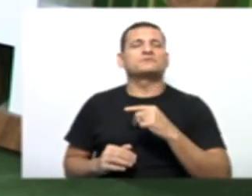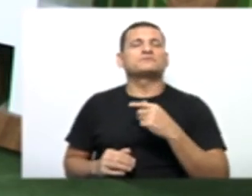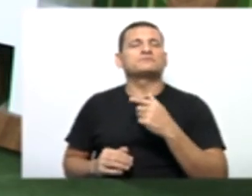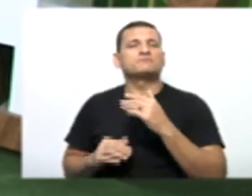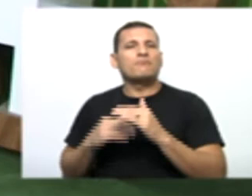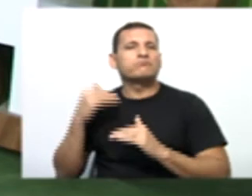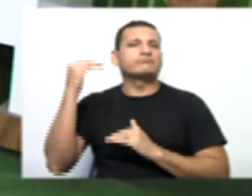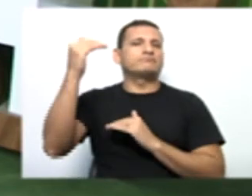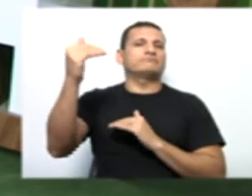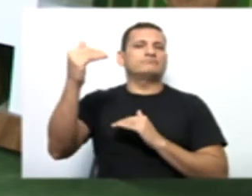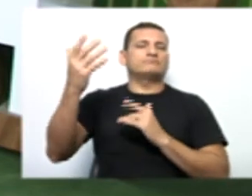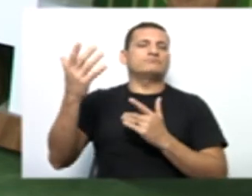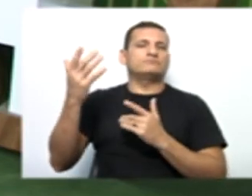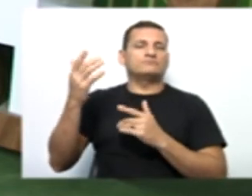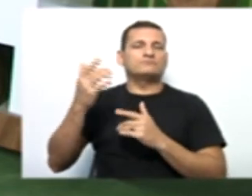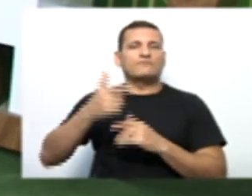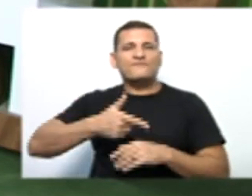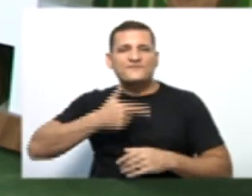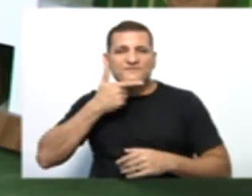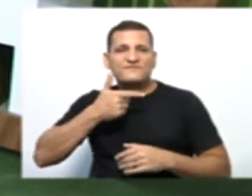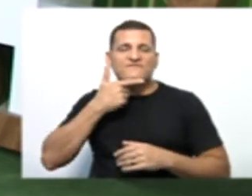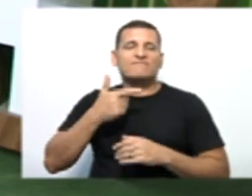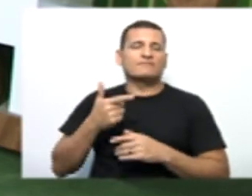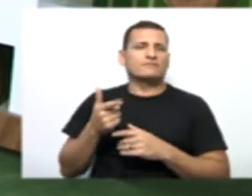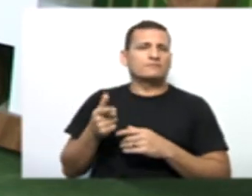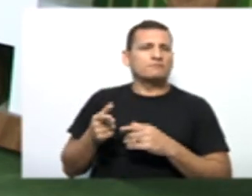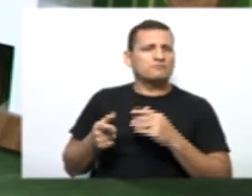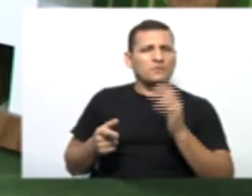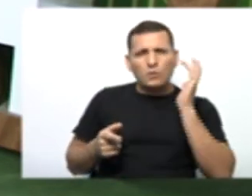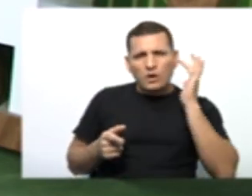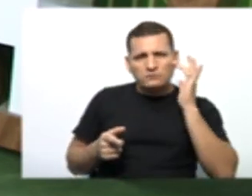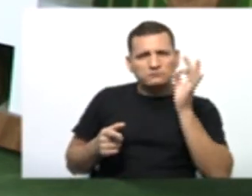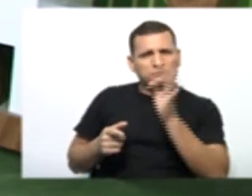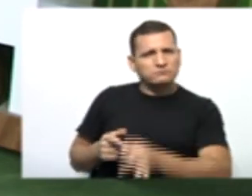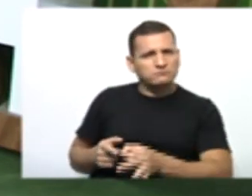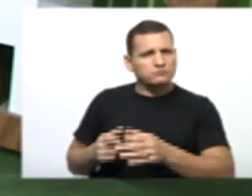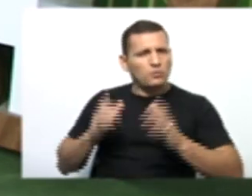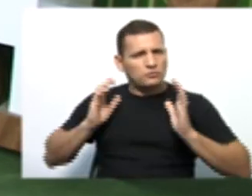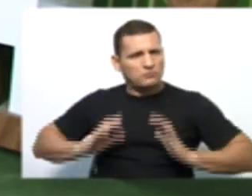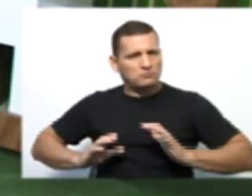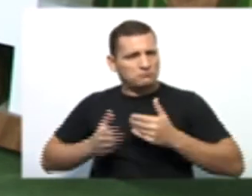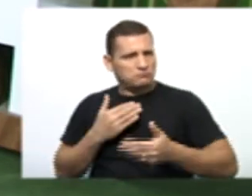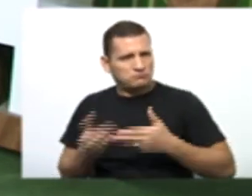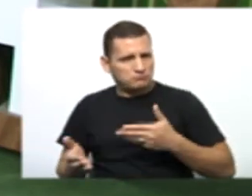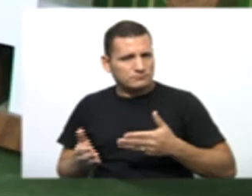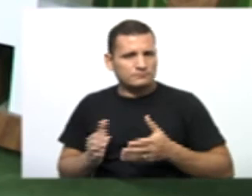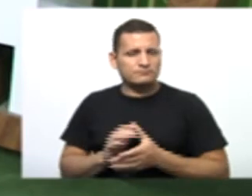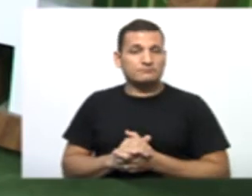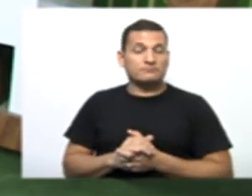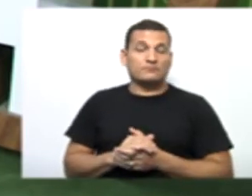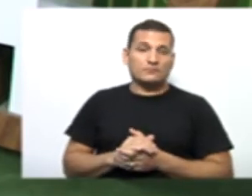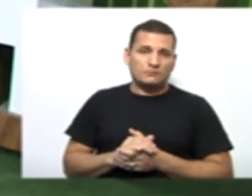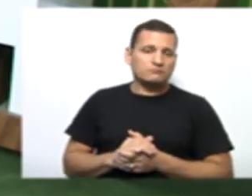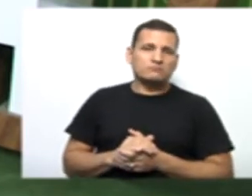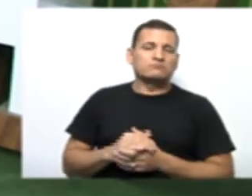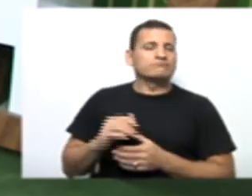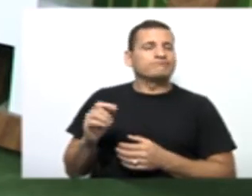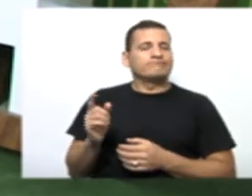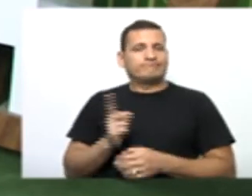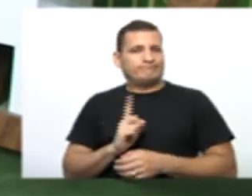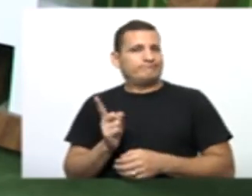cargos superiores, né, dentro da hierarquia, o senhor acha que isso é válido, qualquer tipo de comportamento? Com toda certeza não. Quando